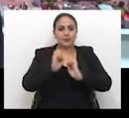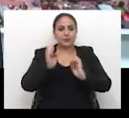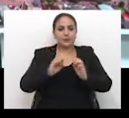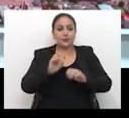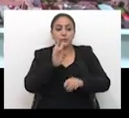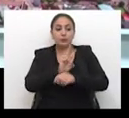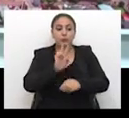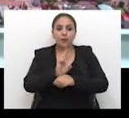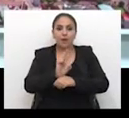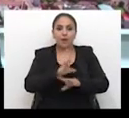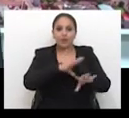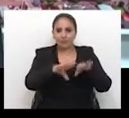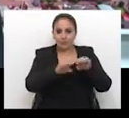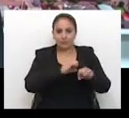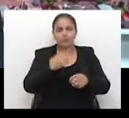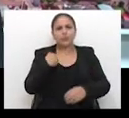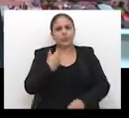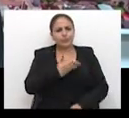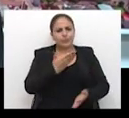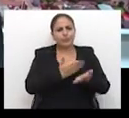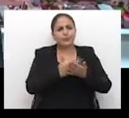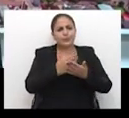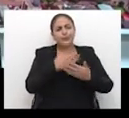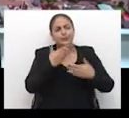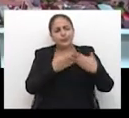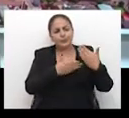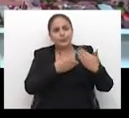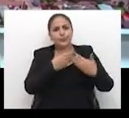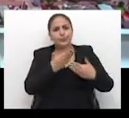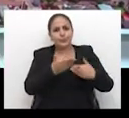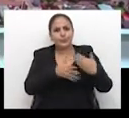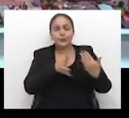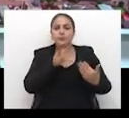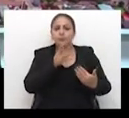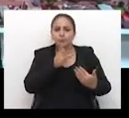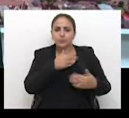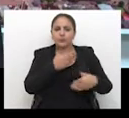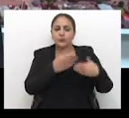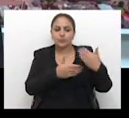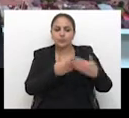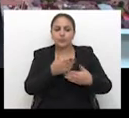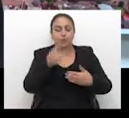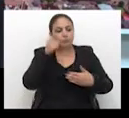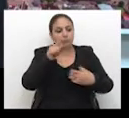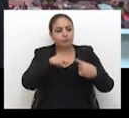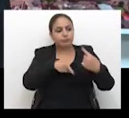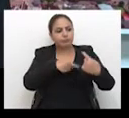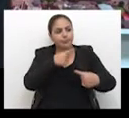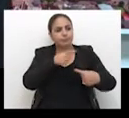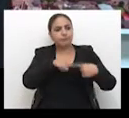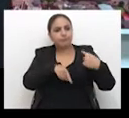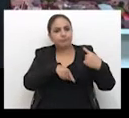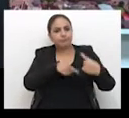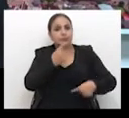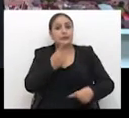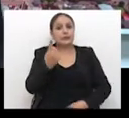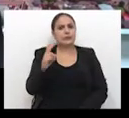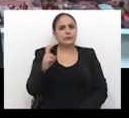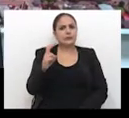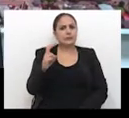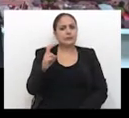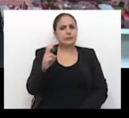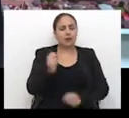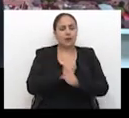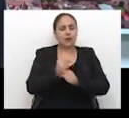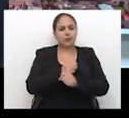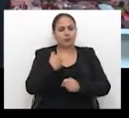empresa que cuidará formatura obviamente que começamos lentamente é muito devagarinho nos estruturamos com o decorrer do tempo mas em 15